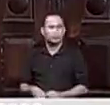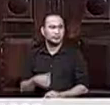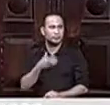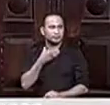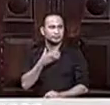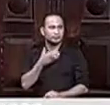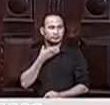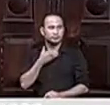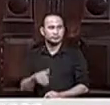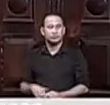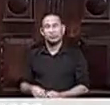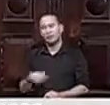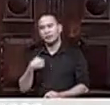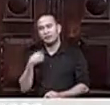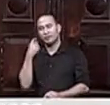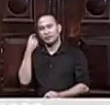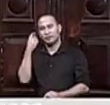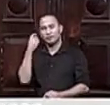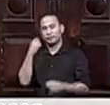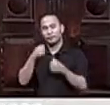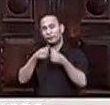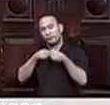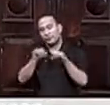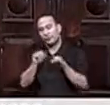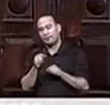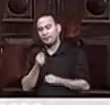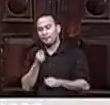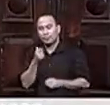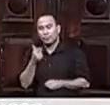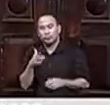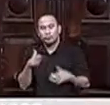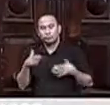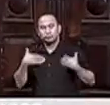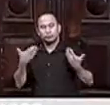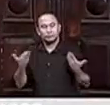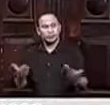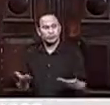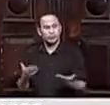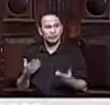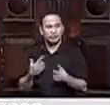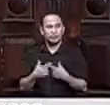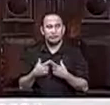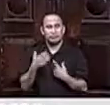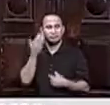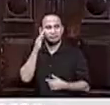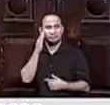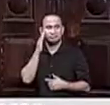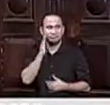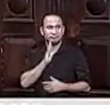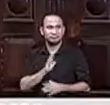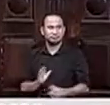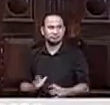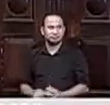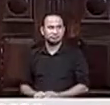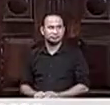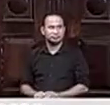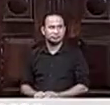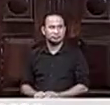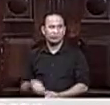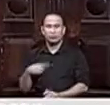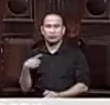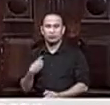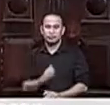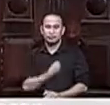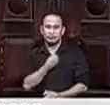ainda fico assim um pouco surpreso, porque eu já não entendo mais, deputado doutor Giulianelli. Nós